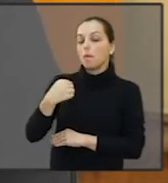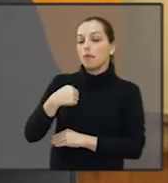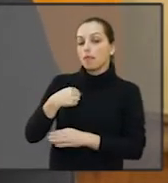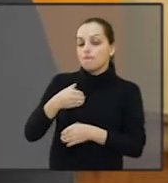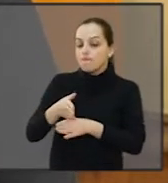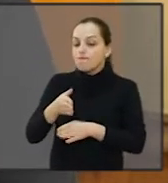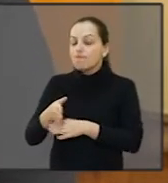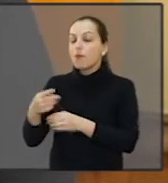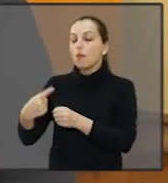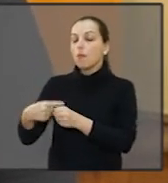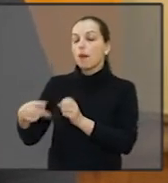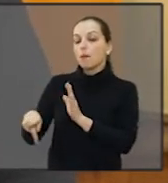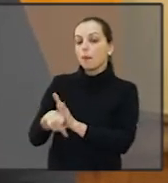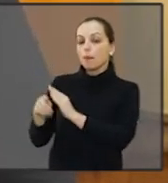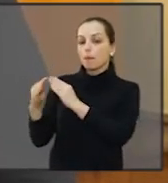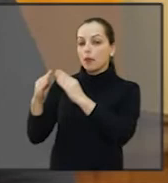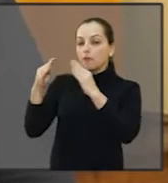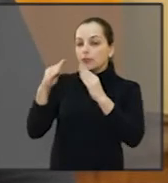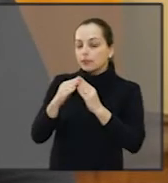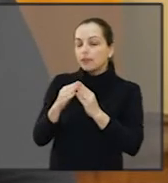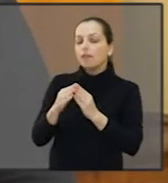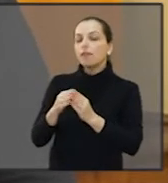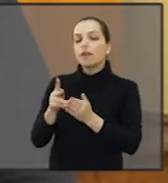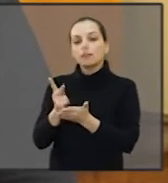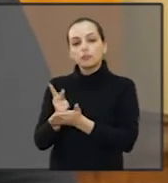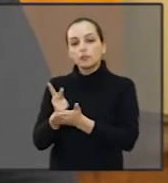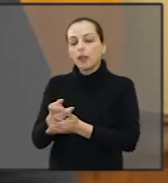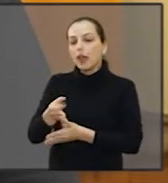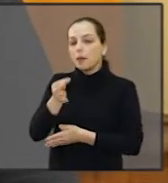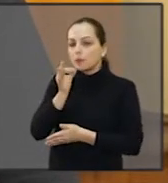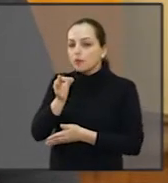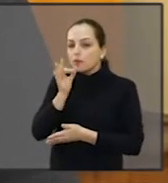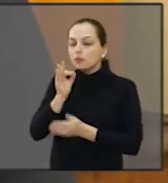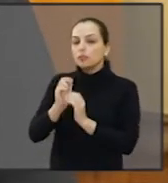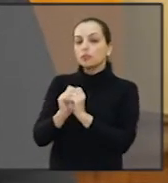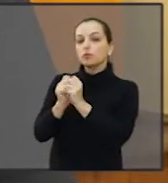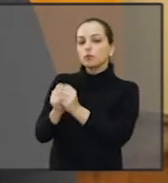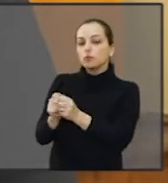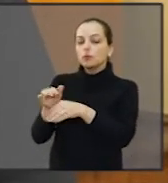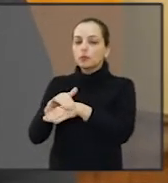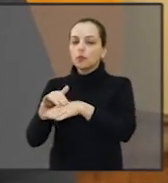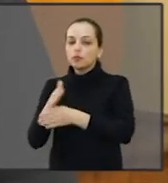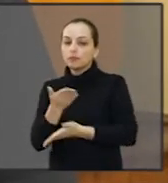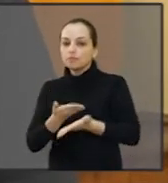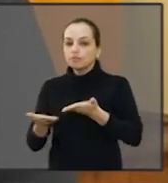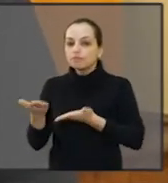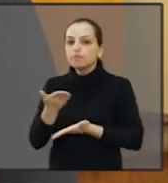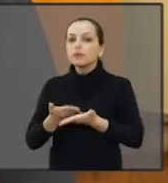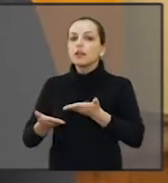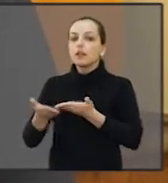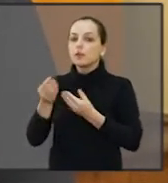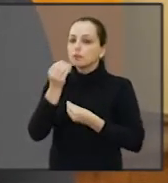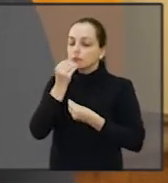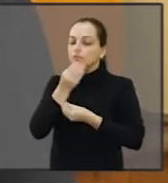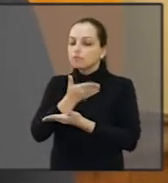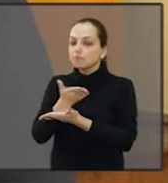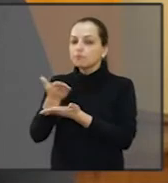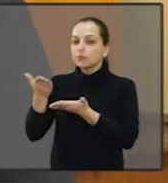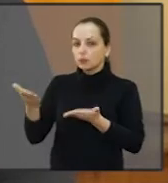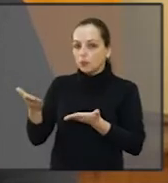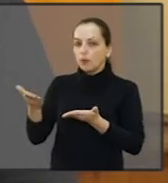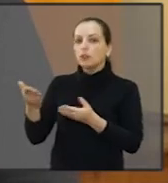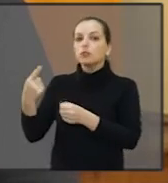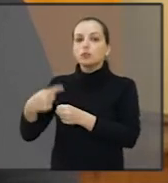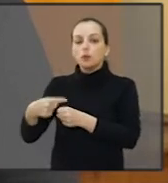As vizinhas que me viram nascer, e eu sempre estou lá tomando um cafezinho com as minhas vizinhas, então eu queria mandar um beijo para todo mundo do